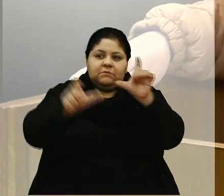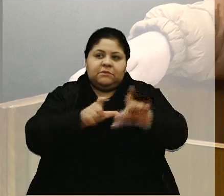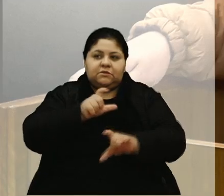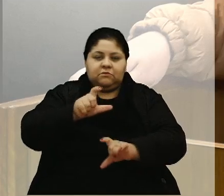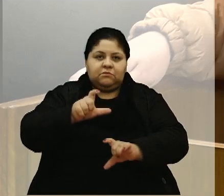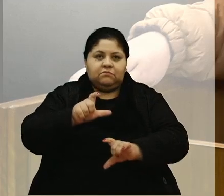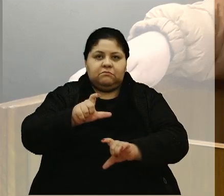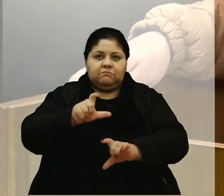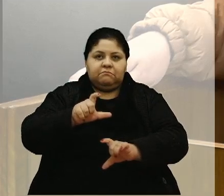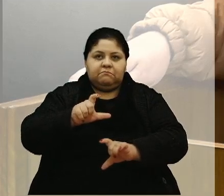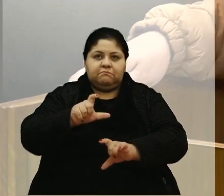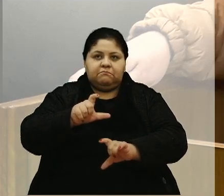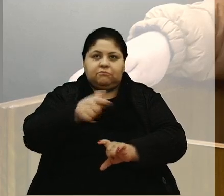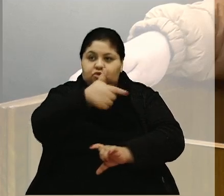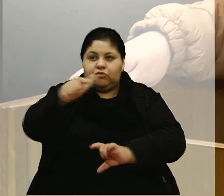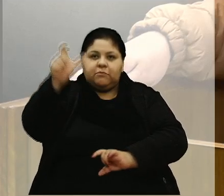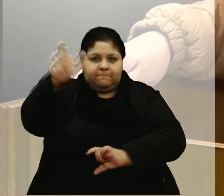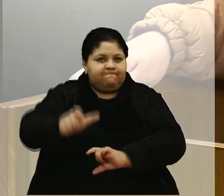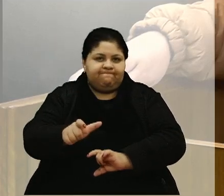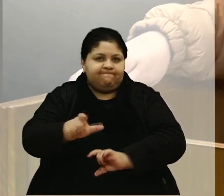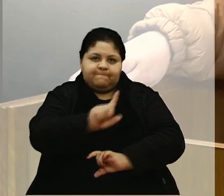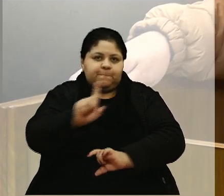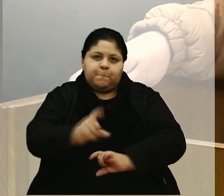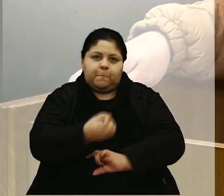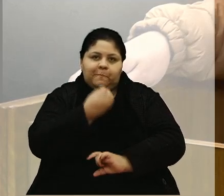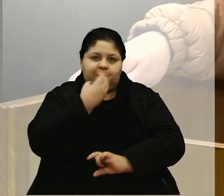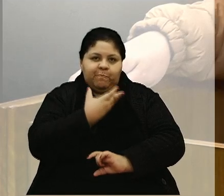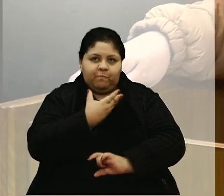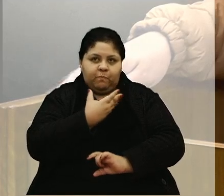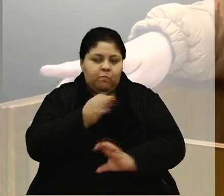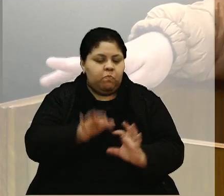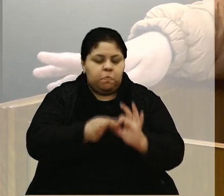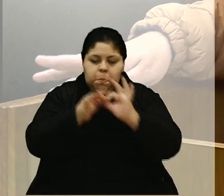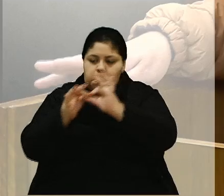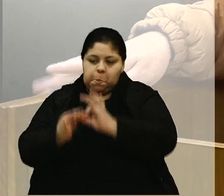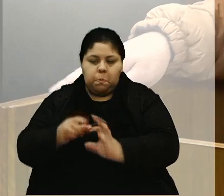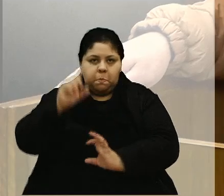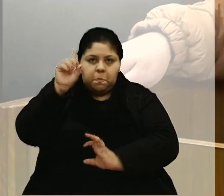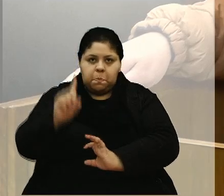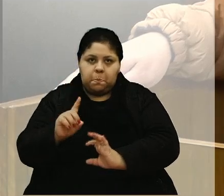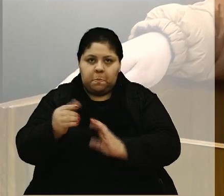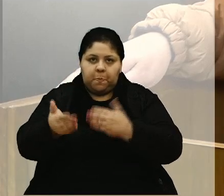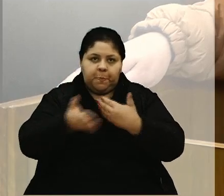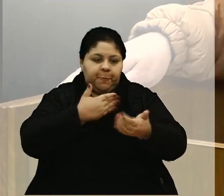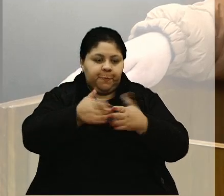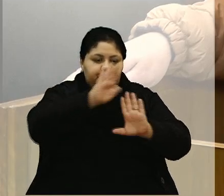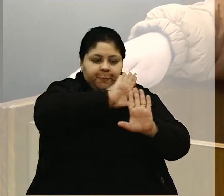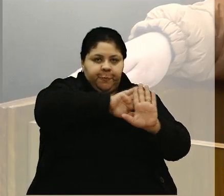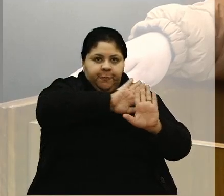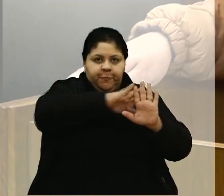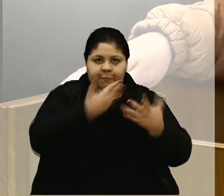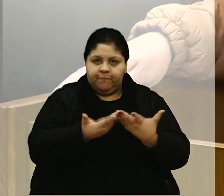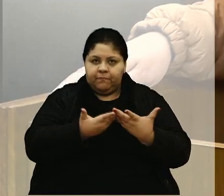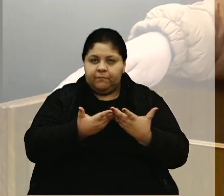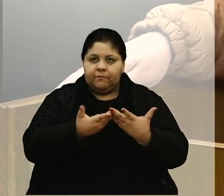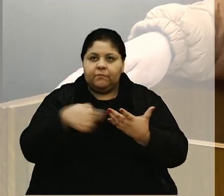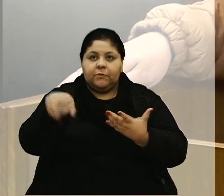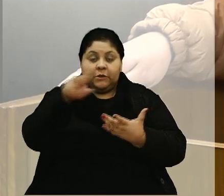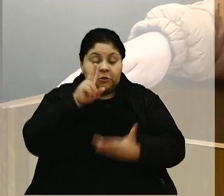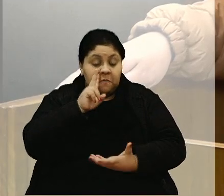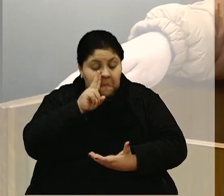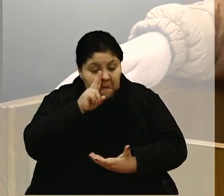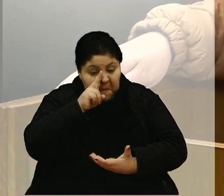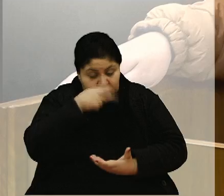pessoas. E isso não é bom e não é unir a direita ou qualquer ideologia. Isso você está